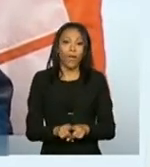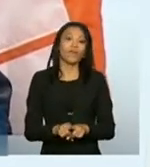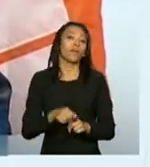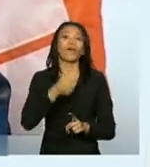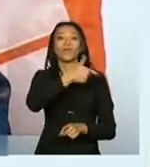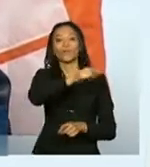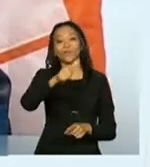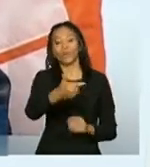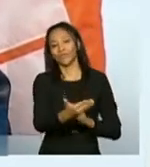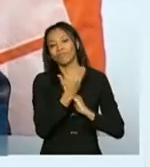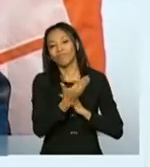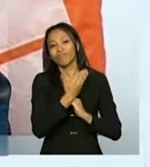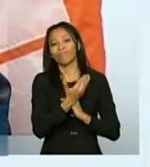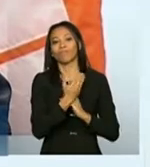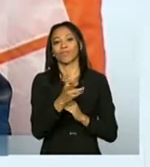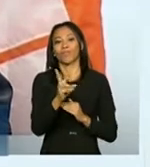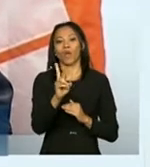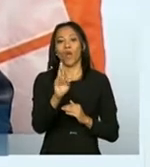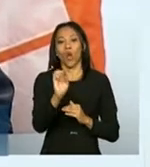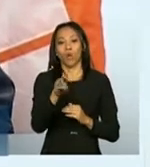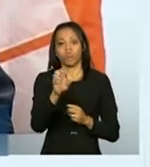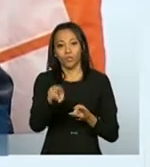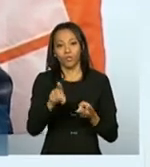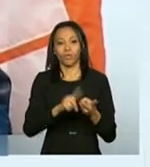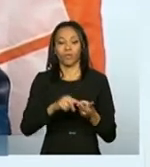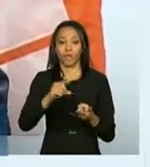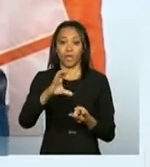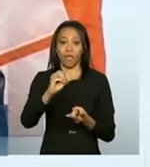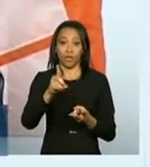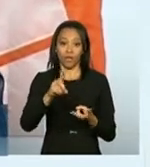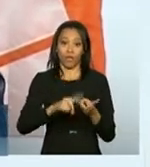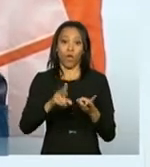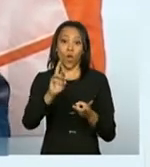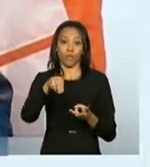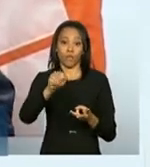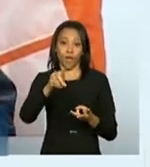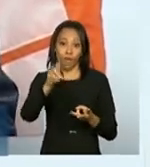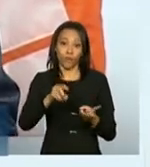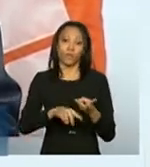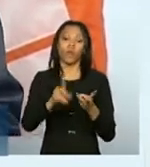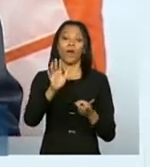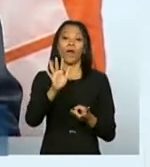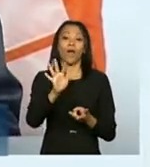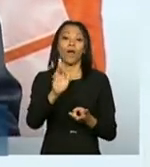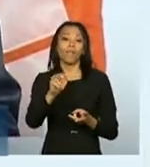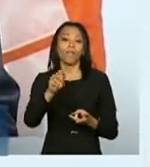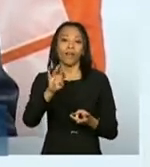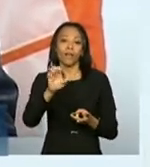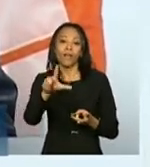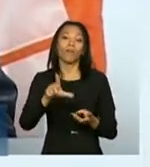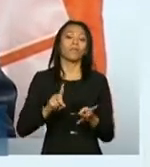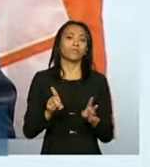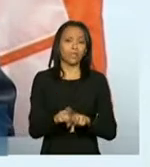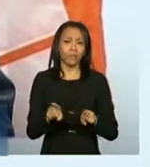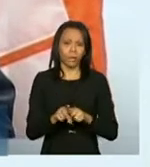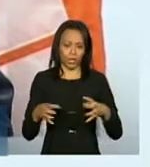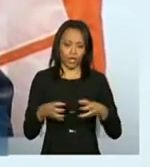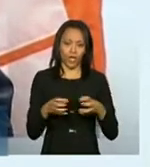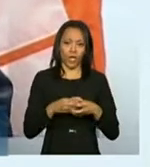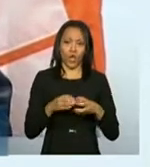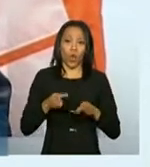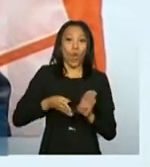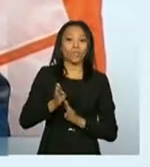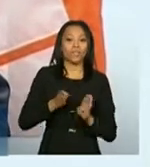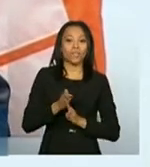vida, Robson, José Luiz, Klaus, Ronaldo, Rafael, e ao nosso conselho de administração,